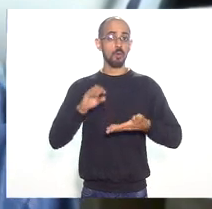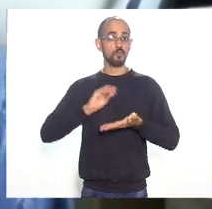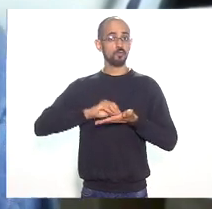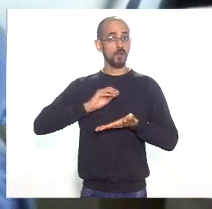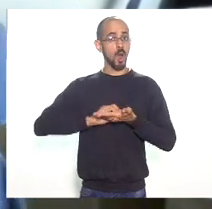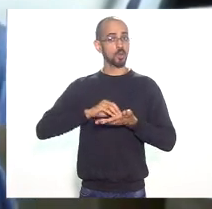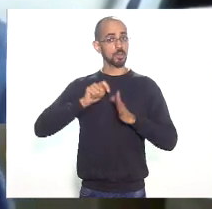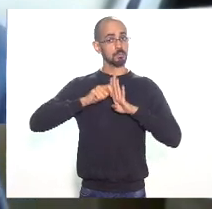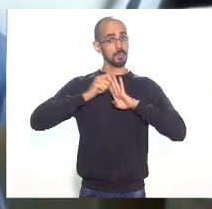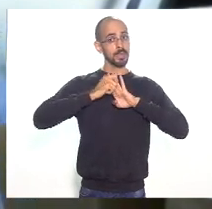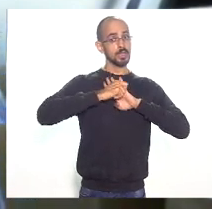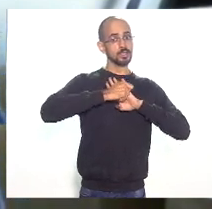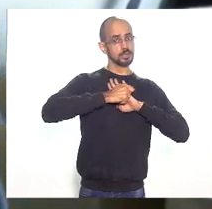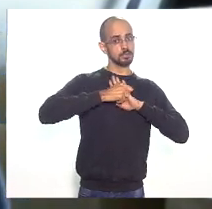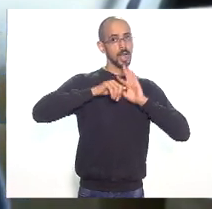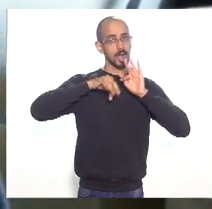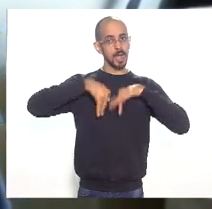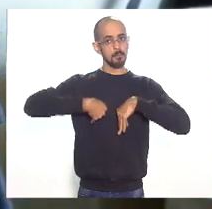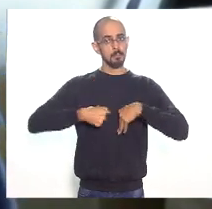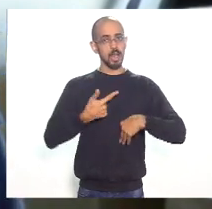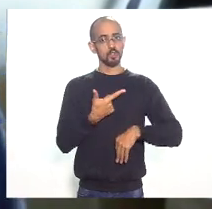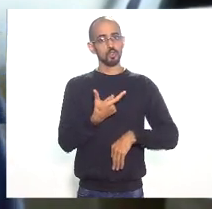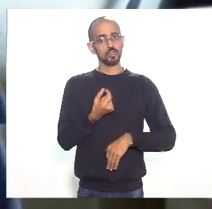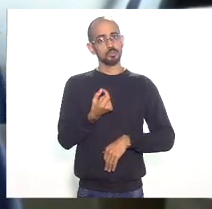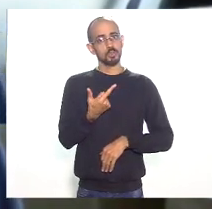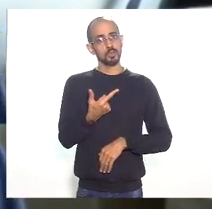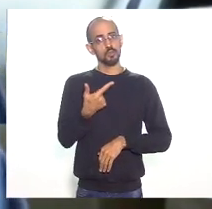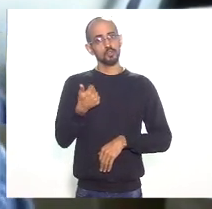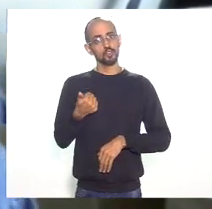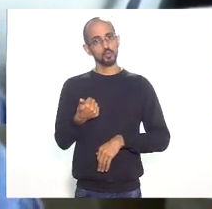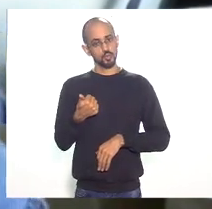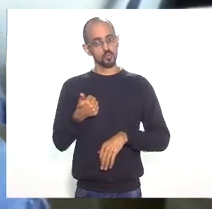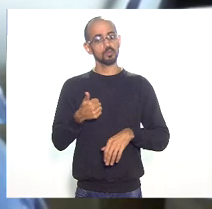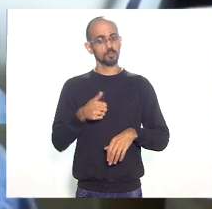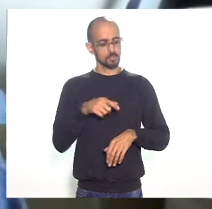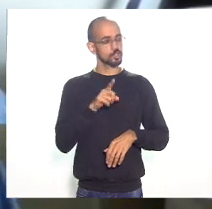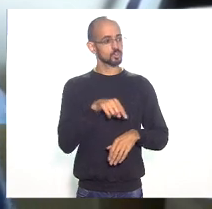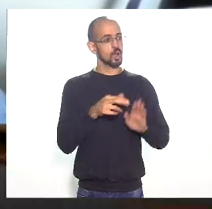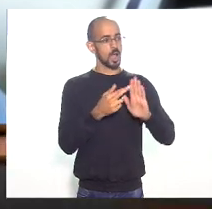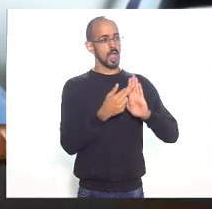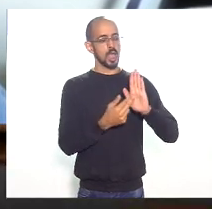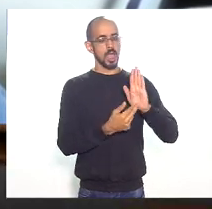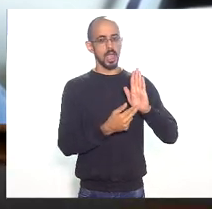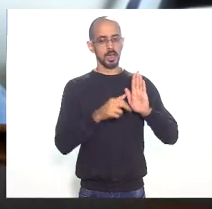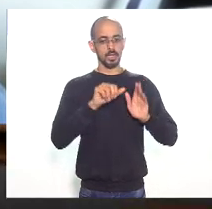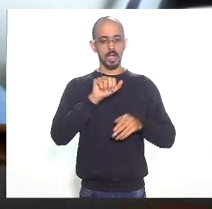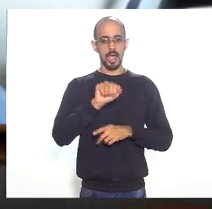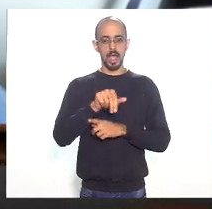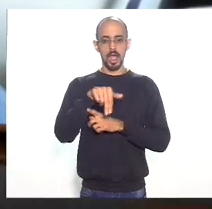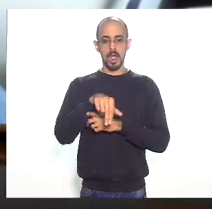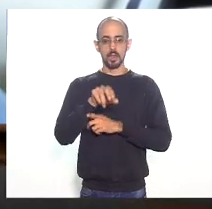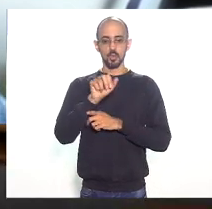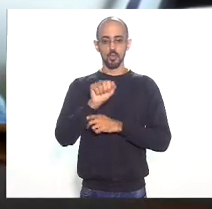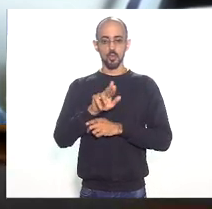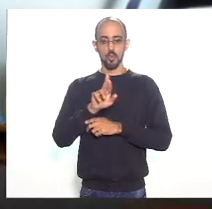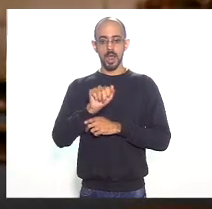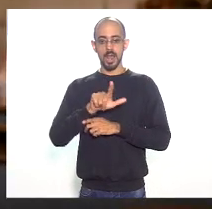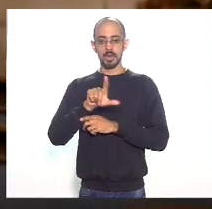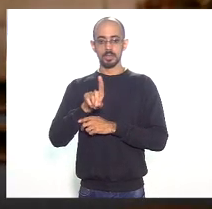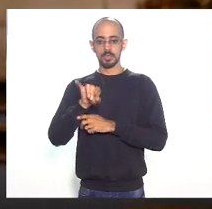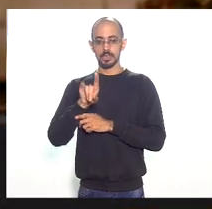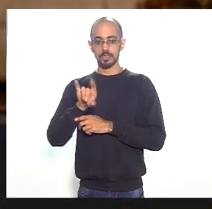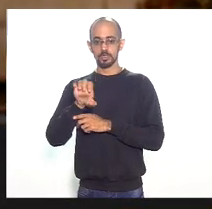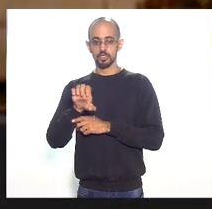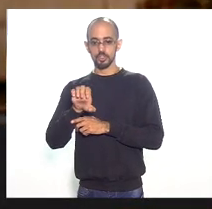específico, cabe só o princípio da anualidade. Pela ordem, presidente. Só para apontar que eles estão